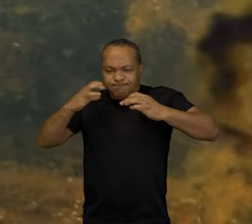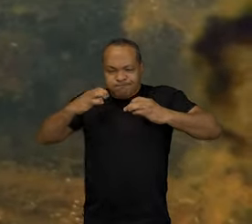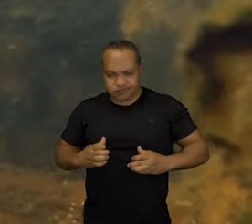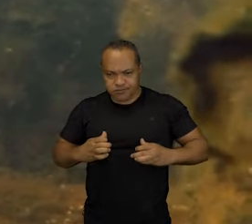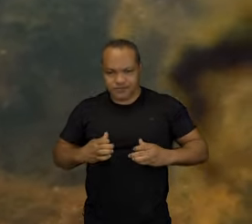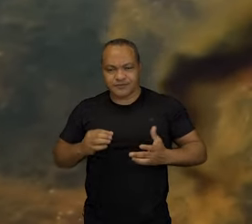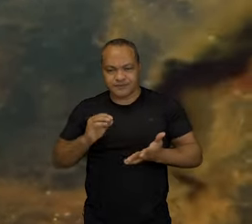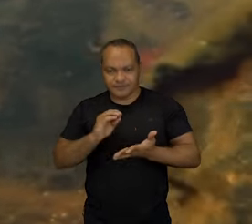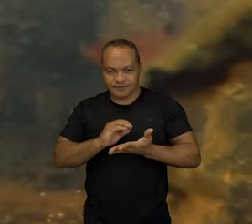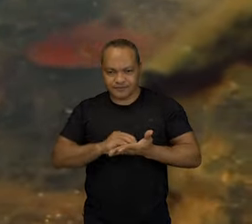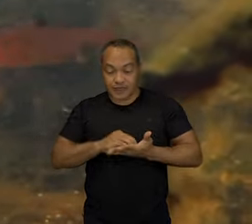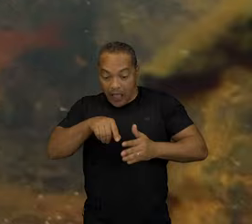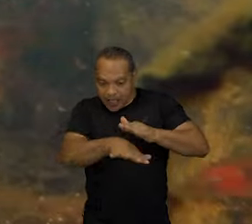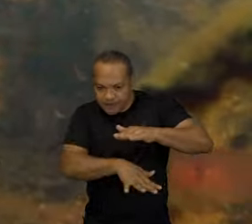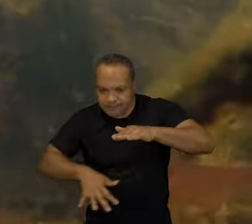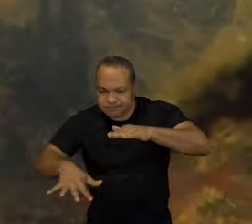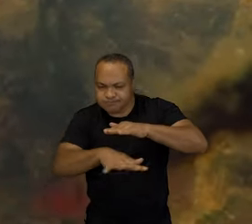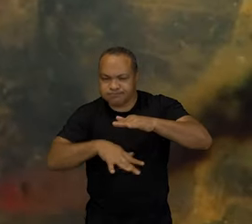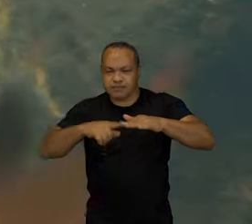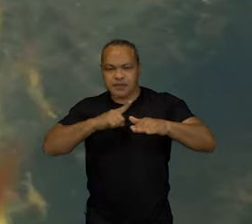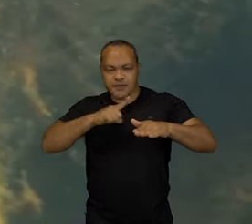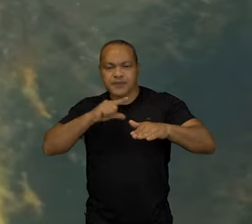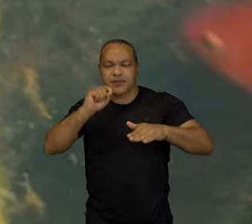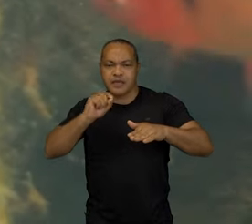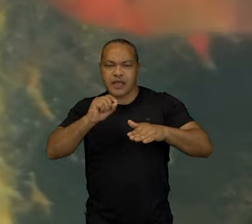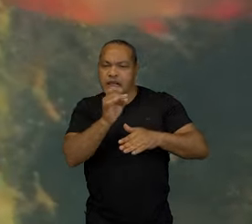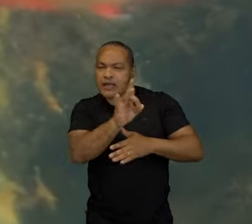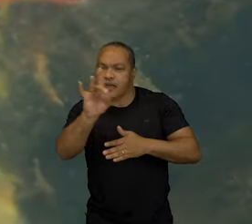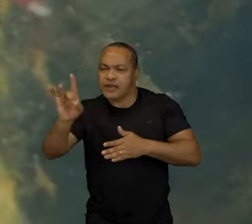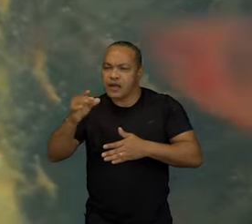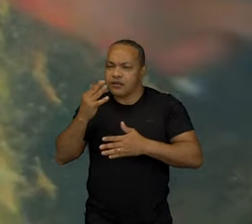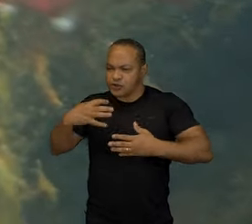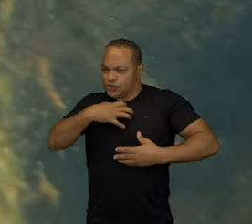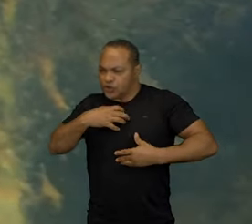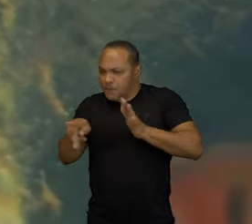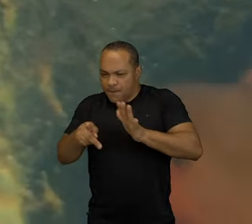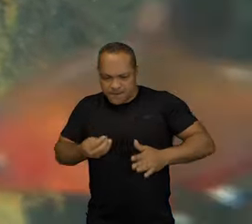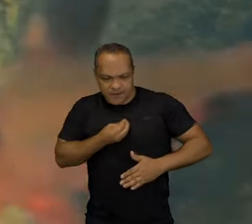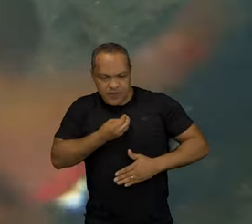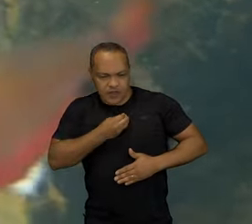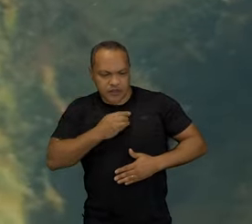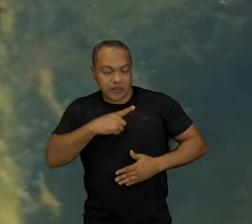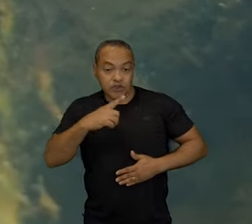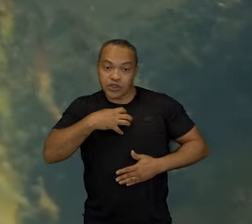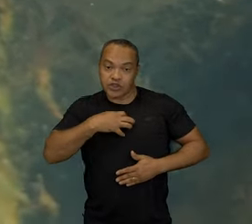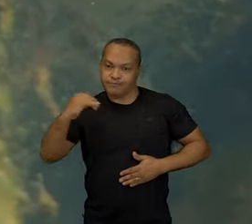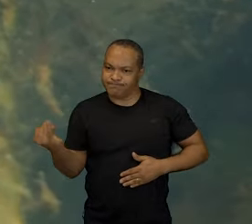comportamentos. Abaixo da superfície, cada uma dessas formas de vida realiza